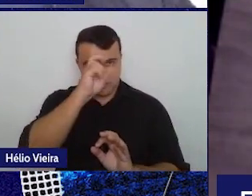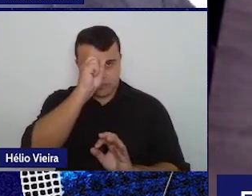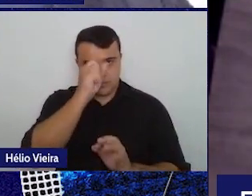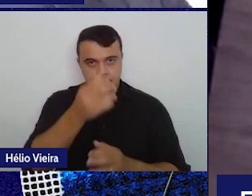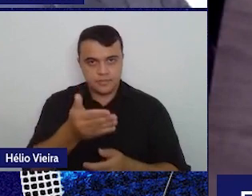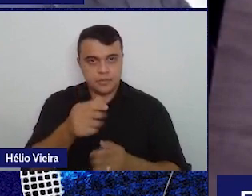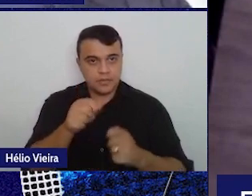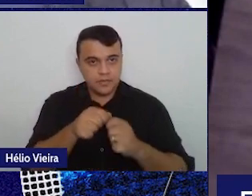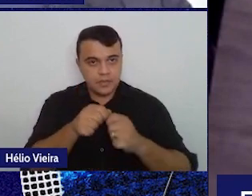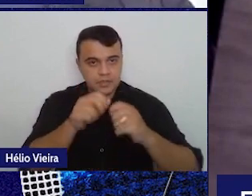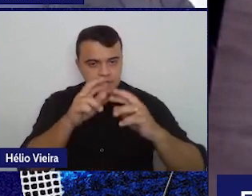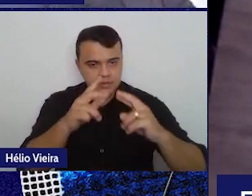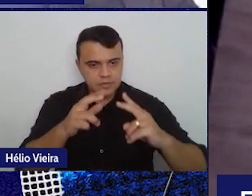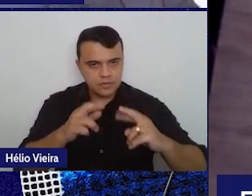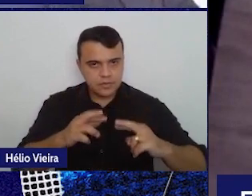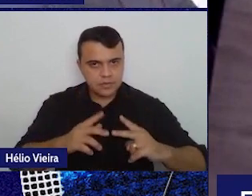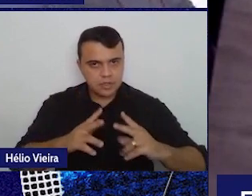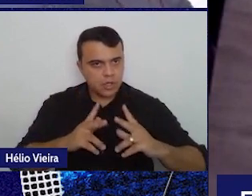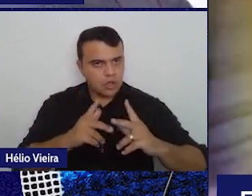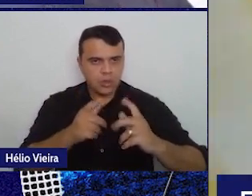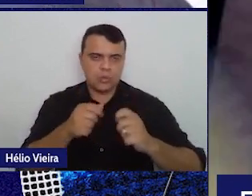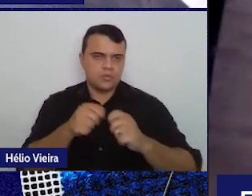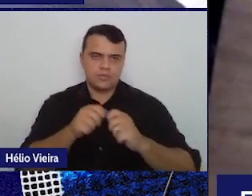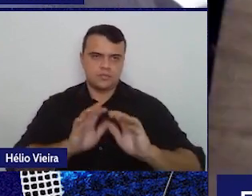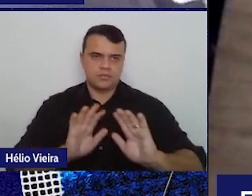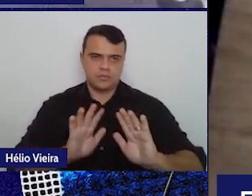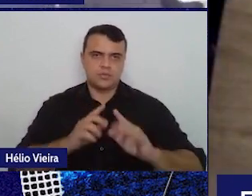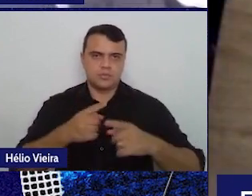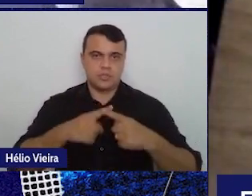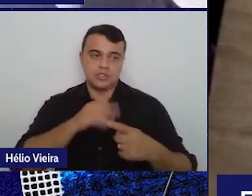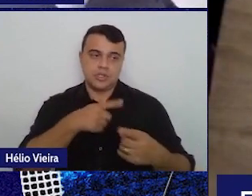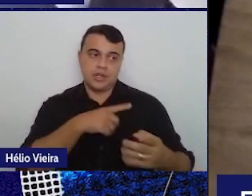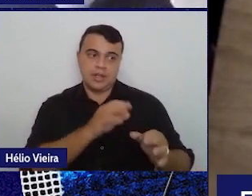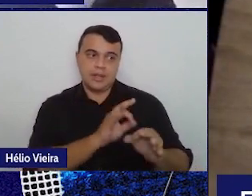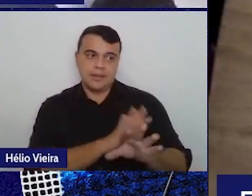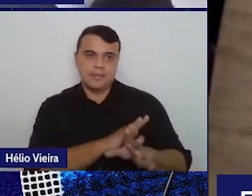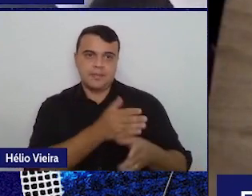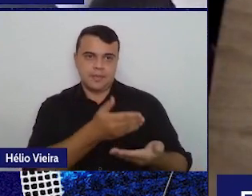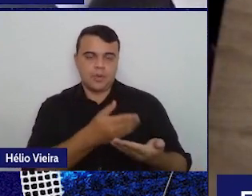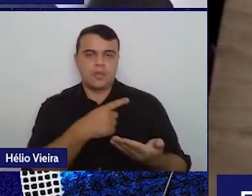Fez vários, eu não vou continuar, porque eu já tenho um